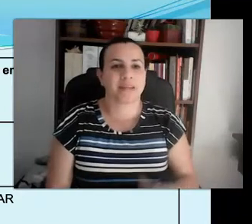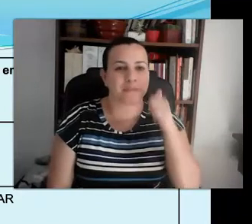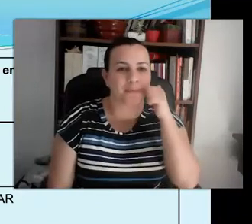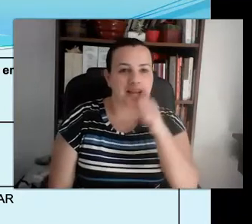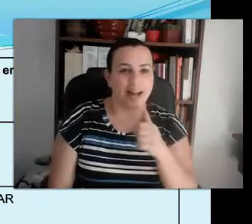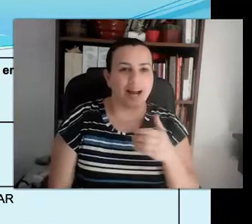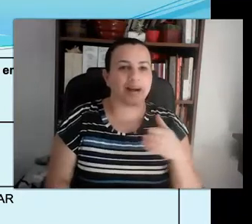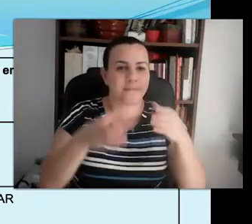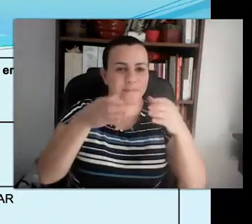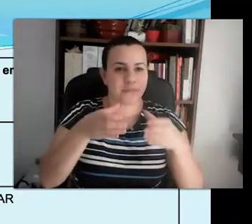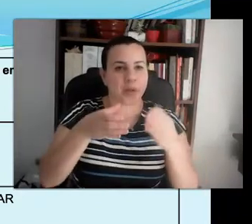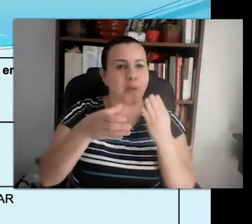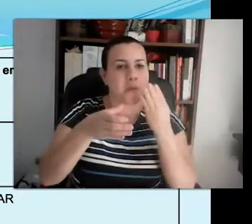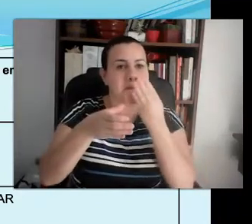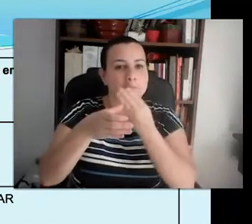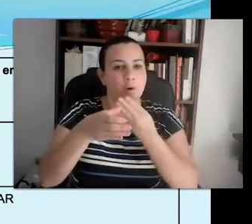Desculpa. Mulher,